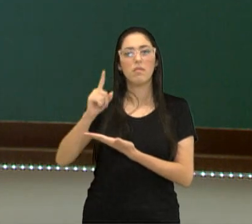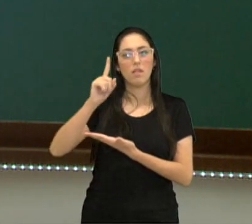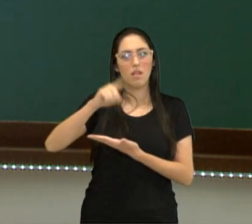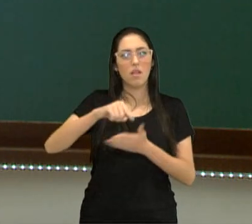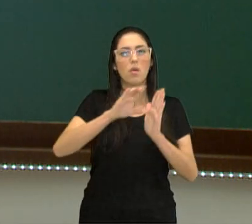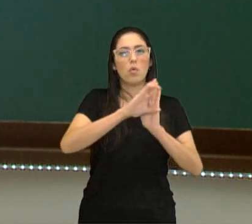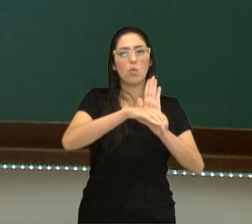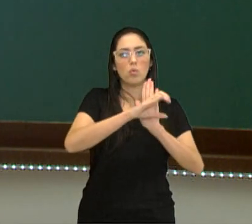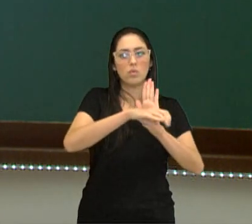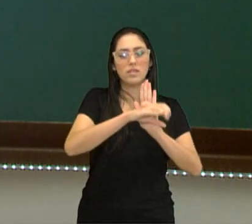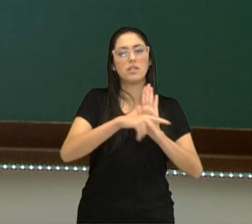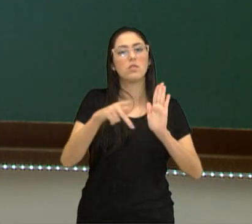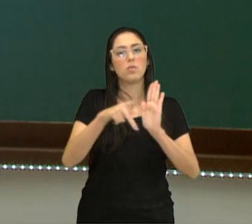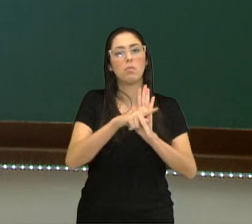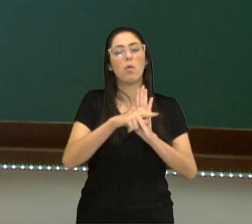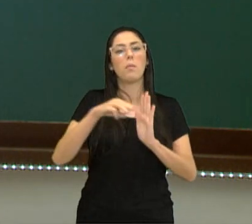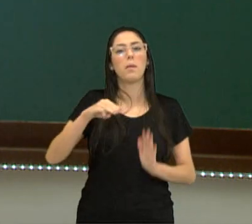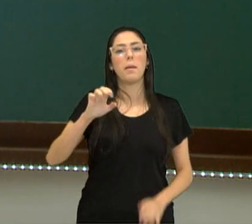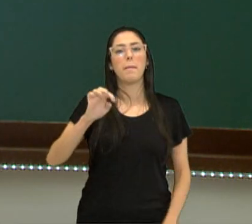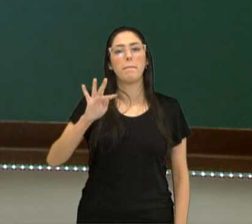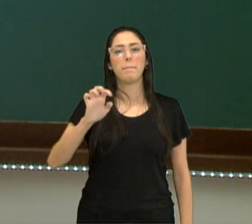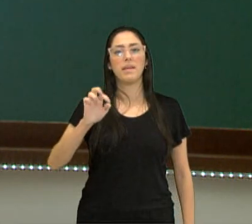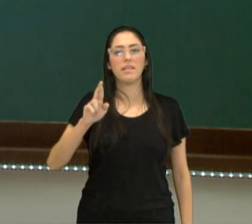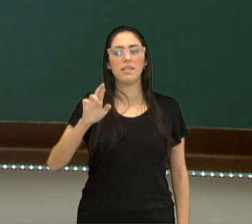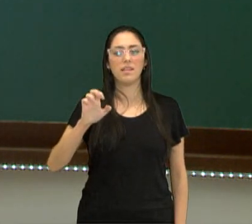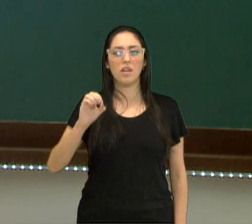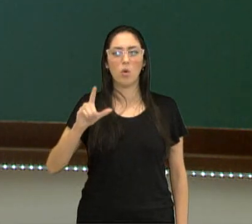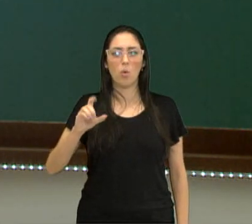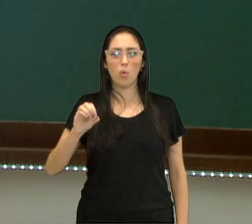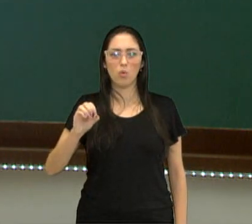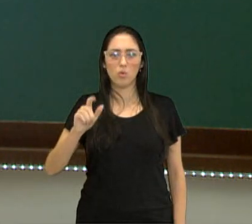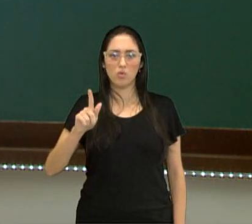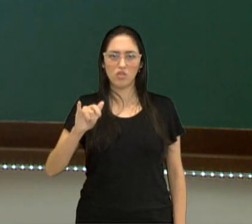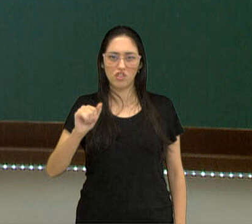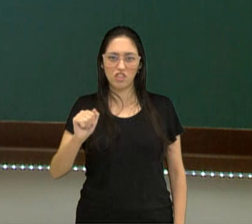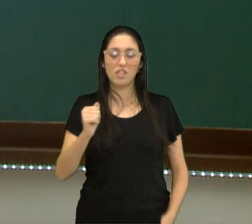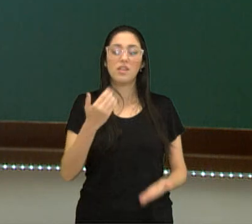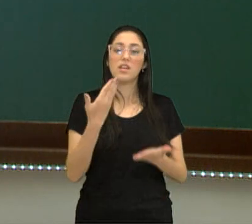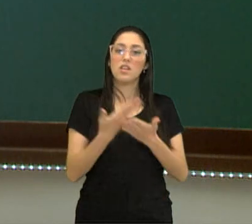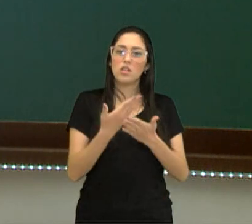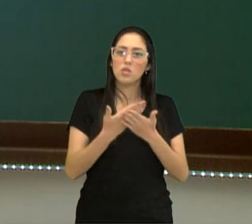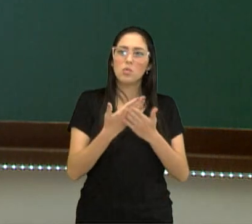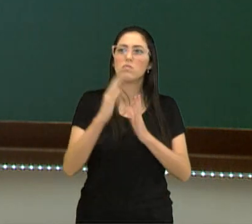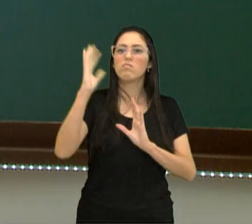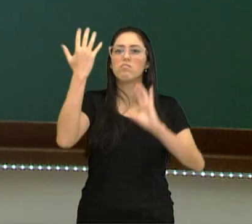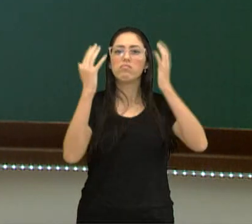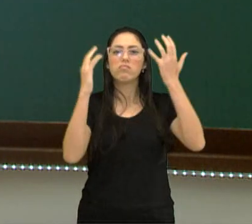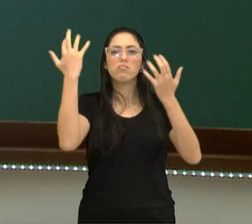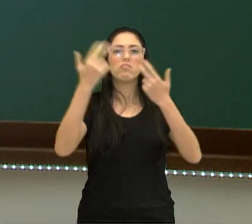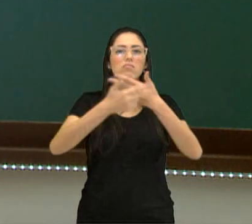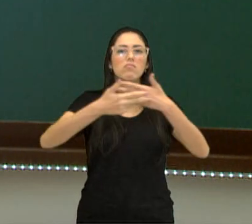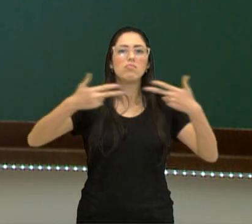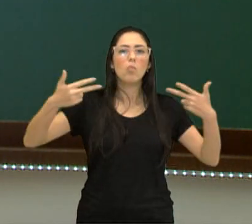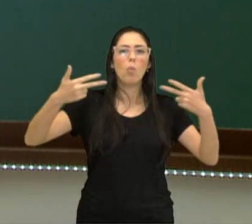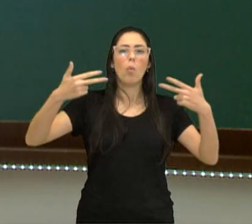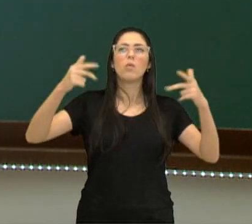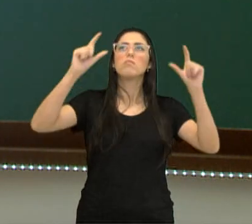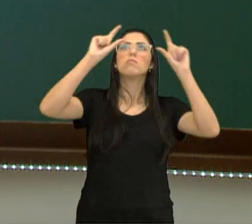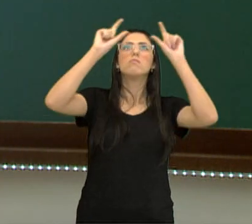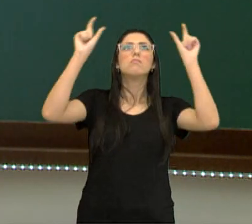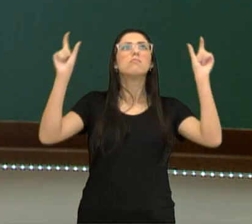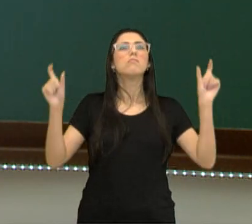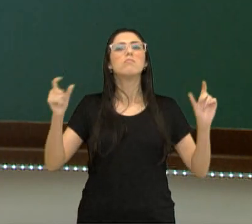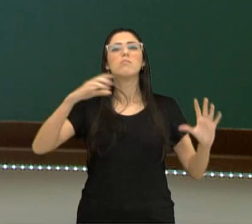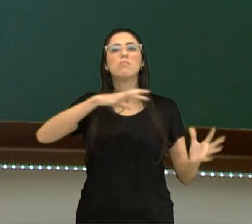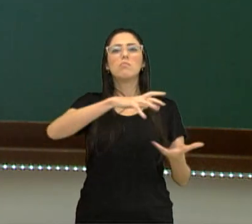meteorologia, que é justamente a ciência que tem por objetivo estudar as condições e o comportamento físico da atmosfera, que